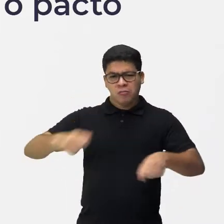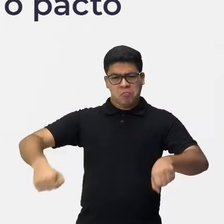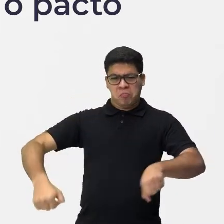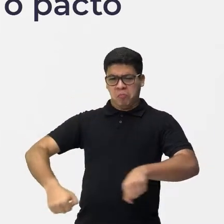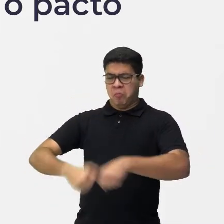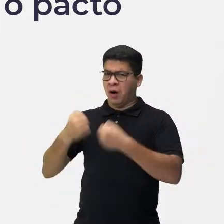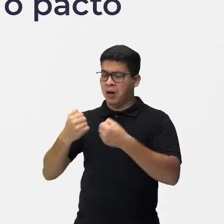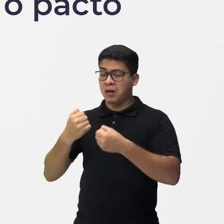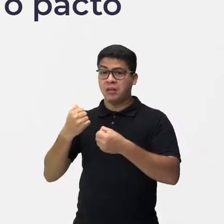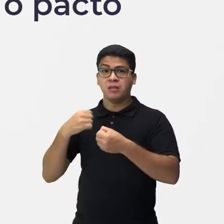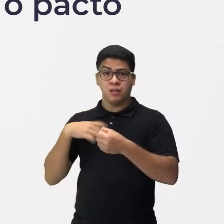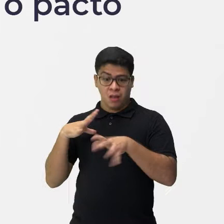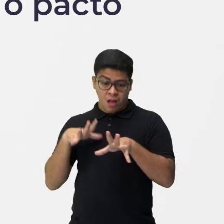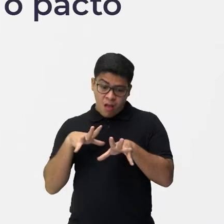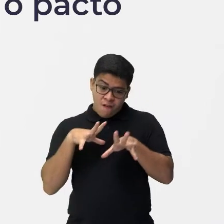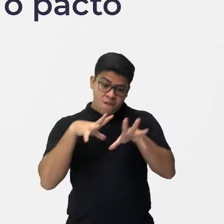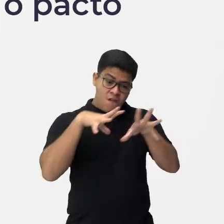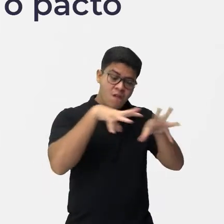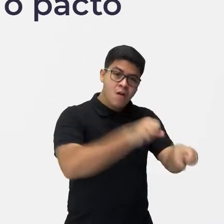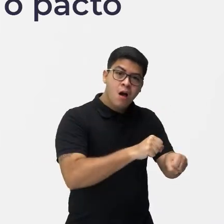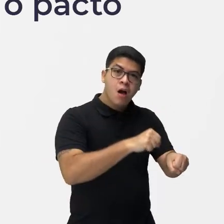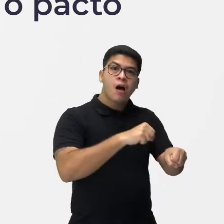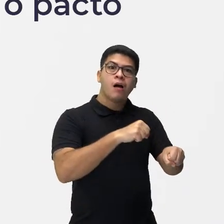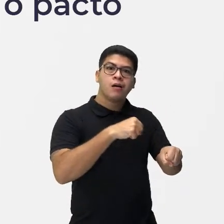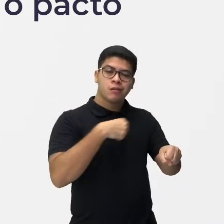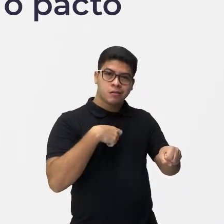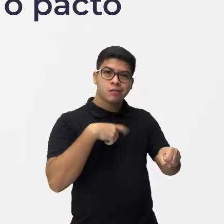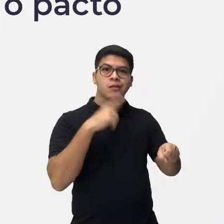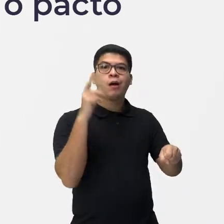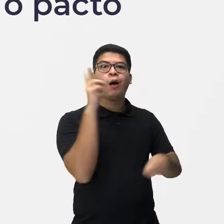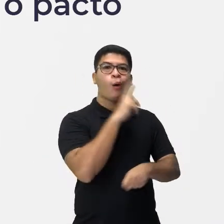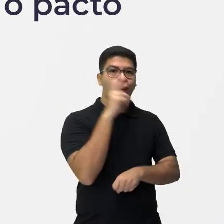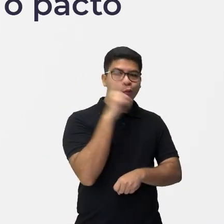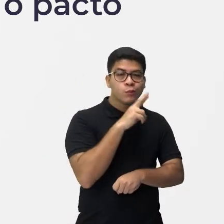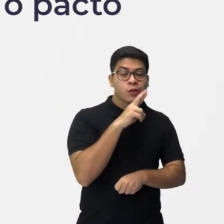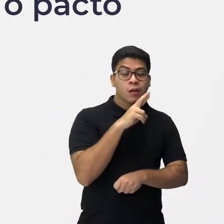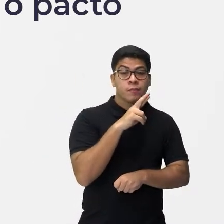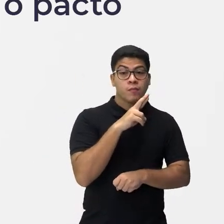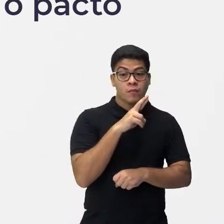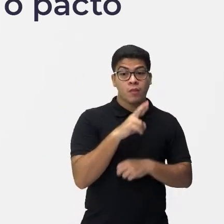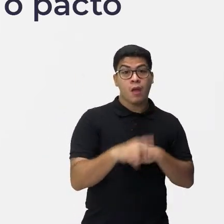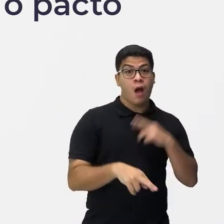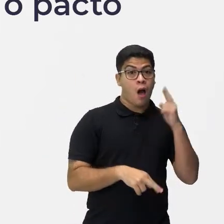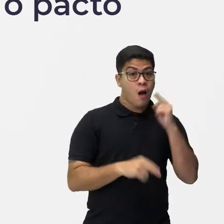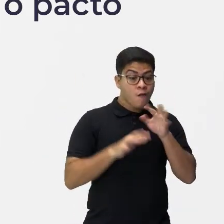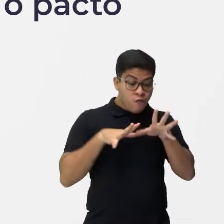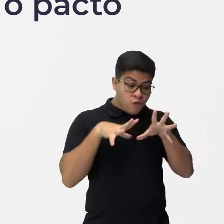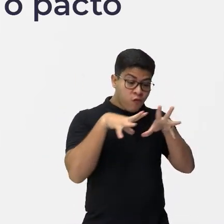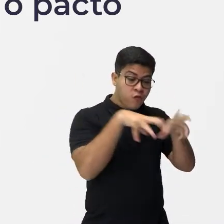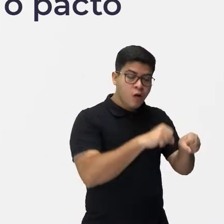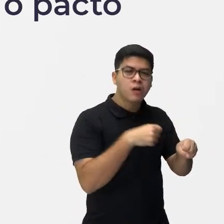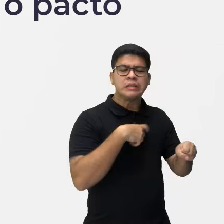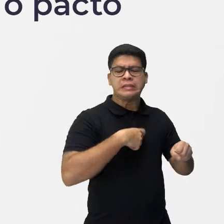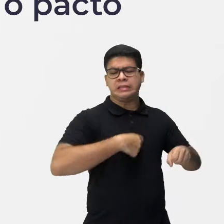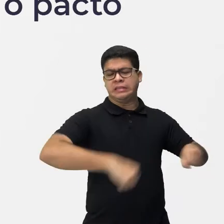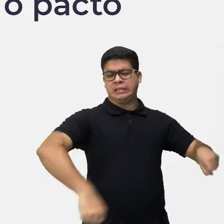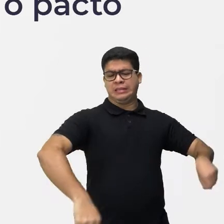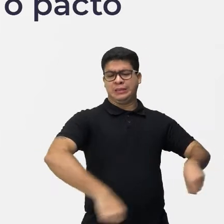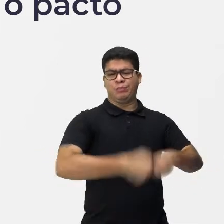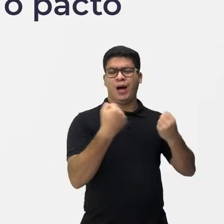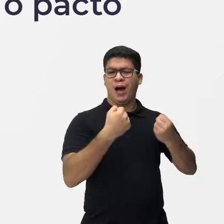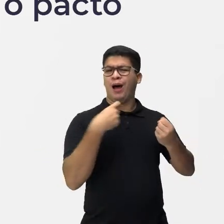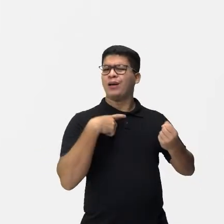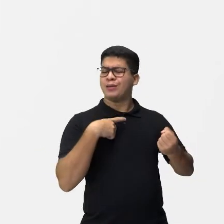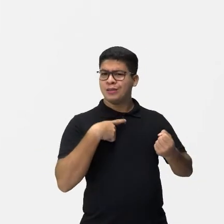vai invadir aí a União Soviética, vai invadir a Rússia, né? E isso vai ter consequências gravíssimas. Nós vamos ver